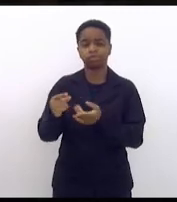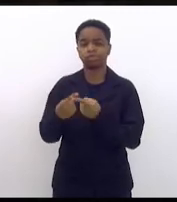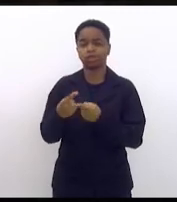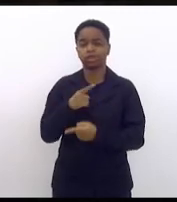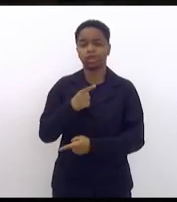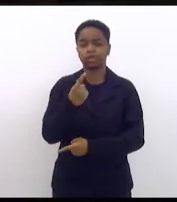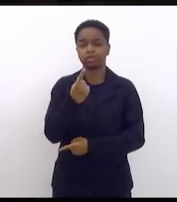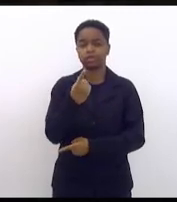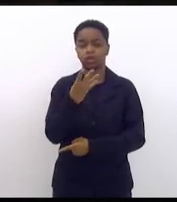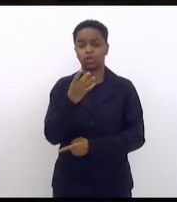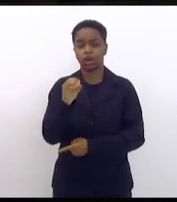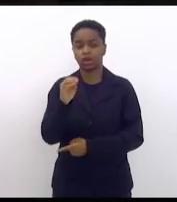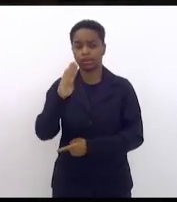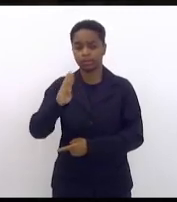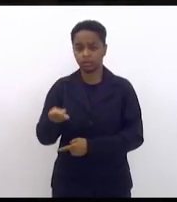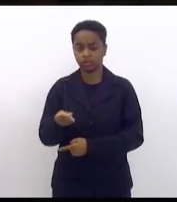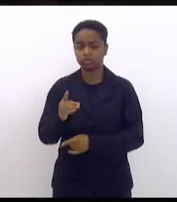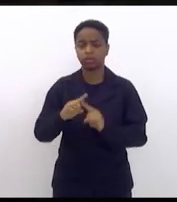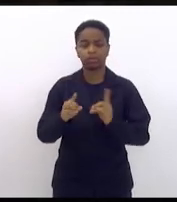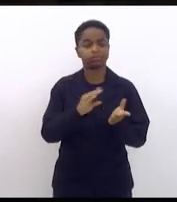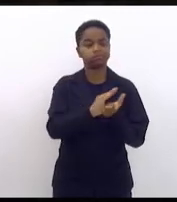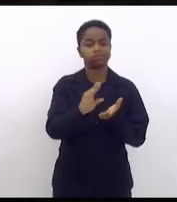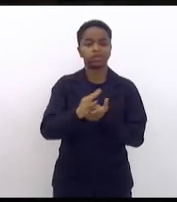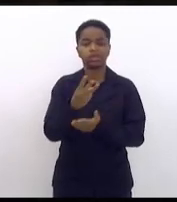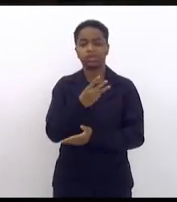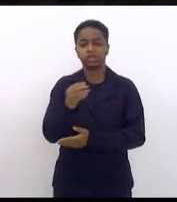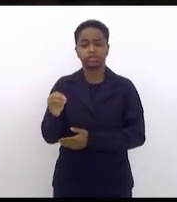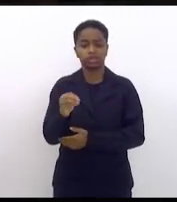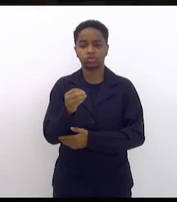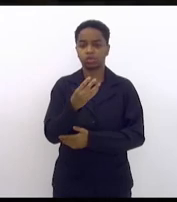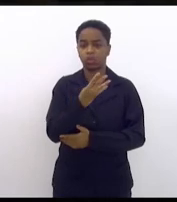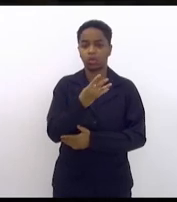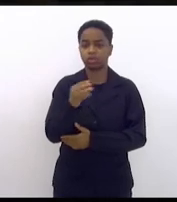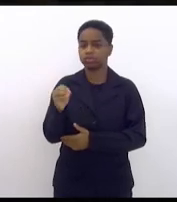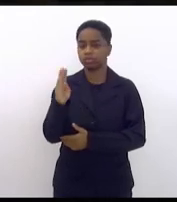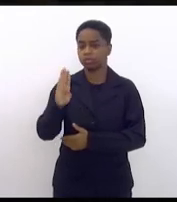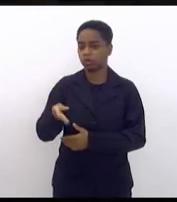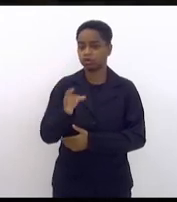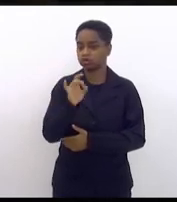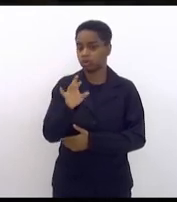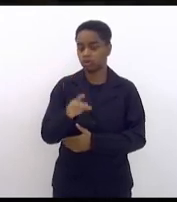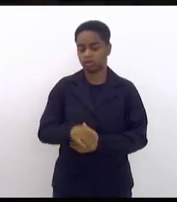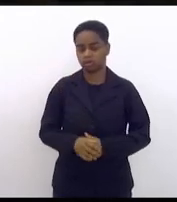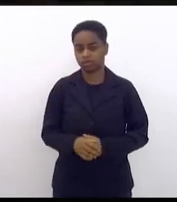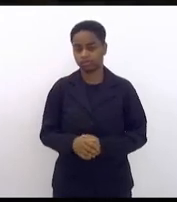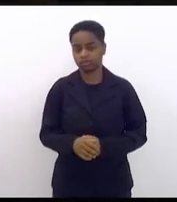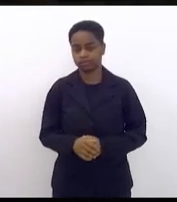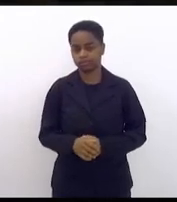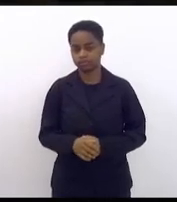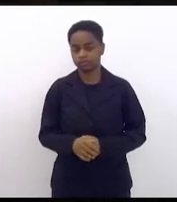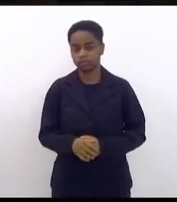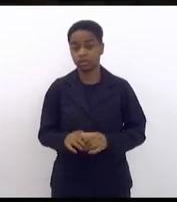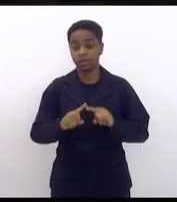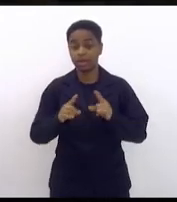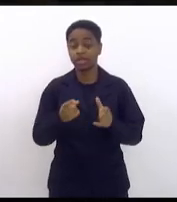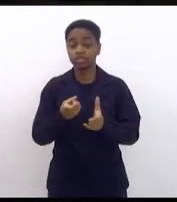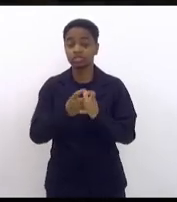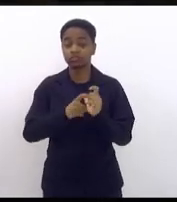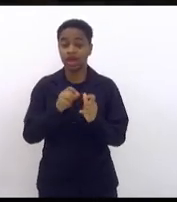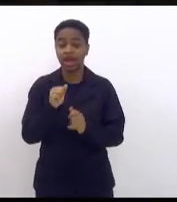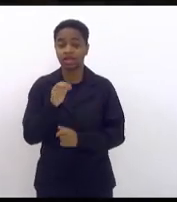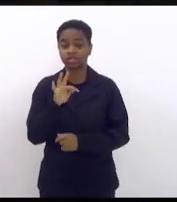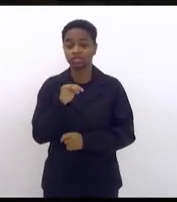bilhões, entra 300, 400 milhões por ano de dívida ativa. Mas a dívida ativa tem um